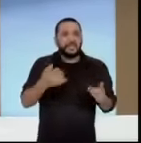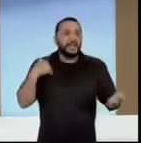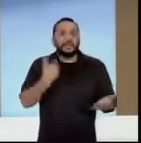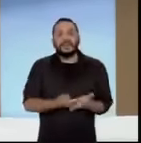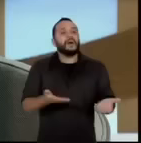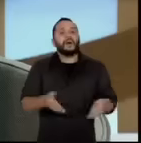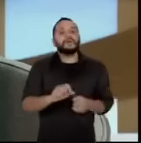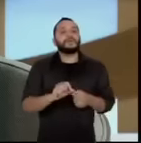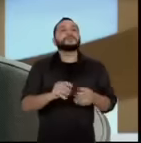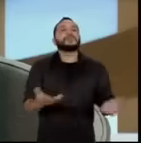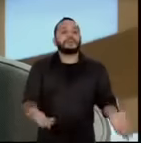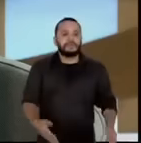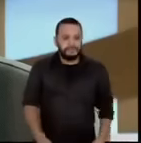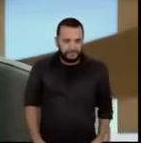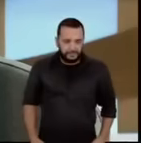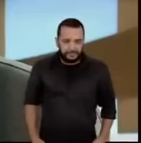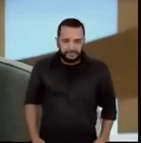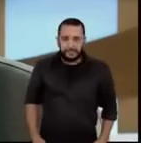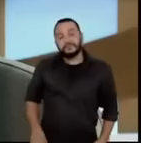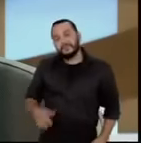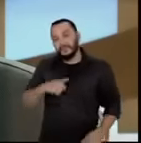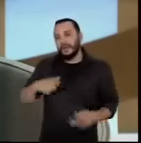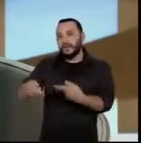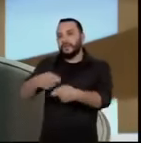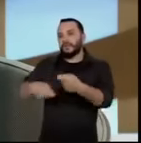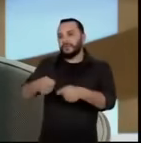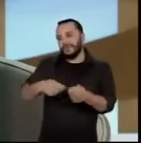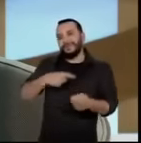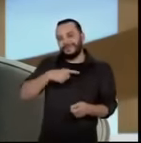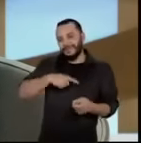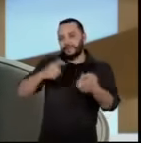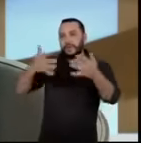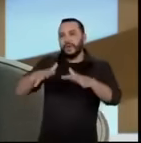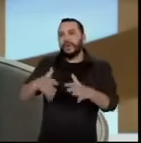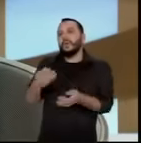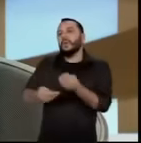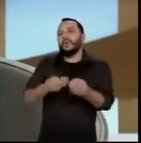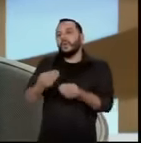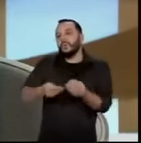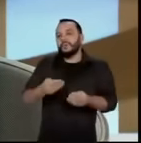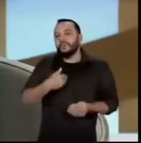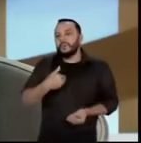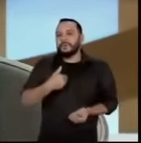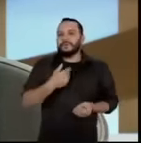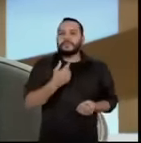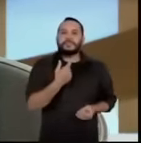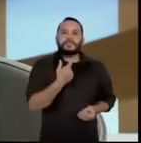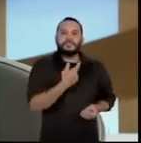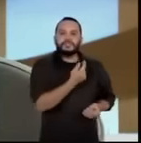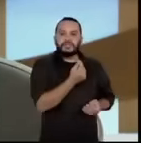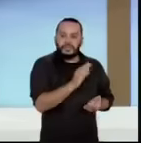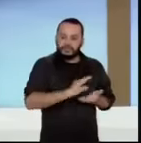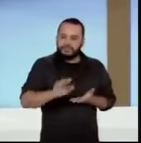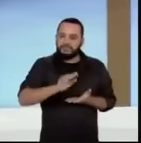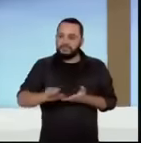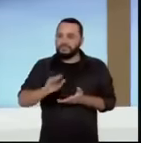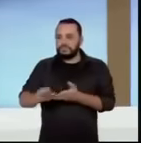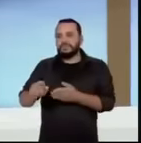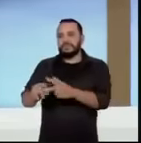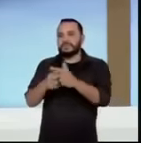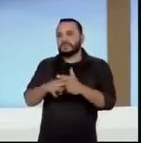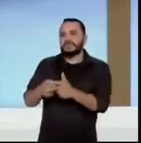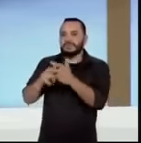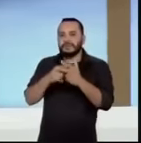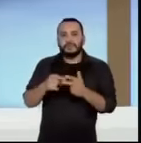para cá? Mas de lá para cá a situação econômica só se deteriorou. Como é que nós vamos reforçar? Mas tem previsão de contratar satélite